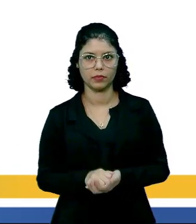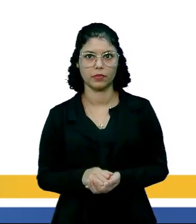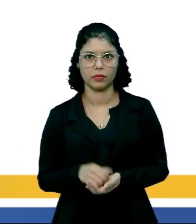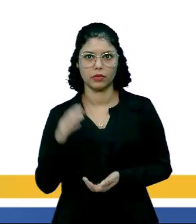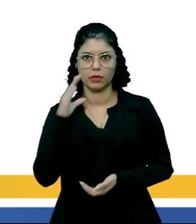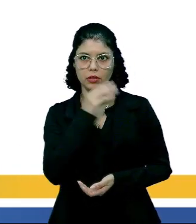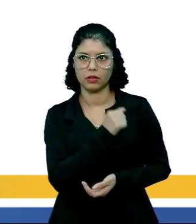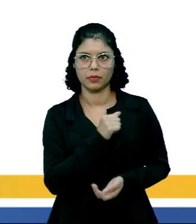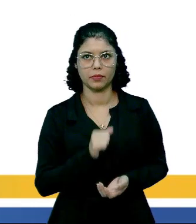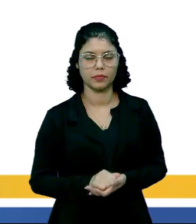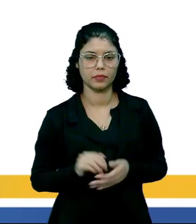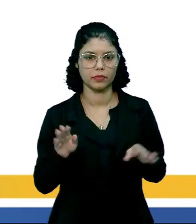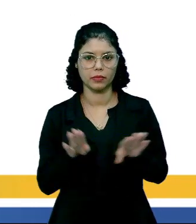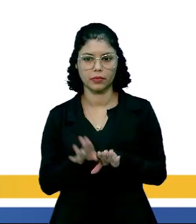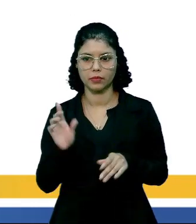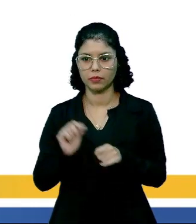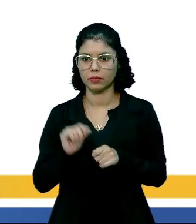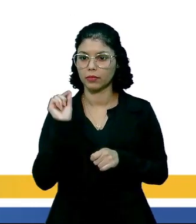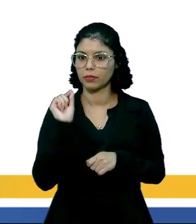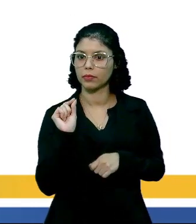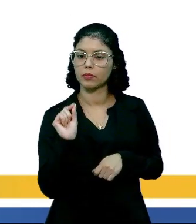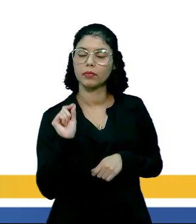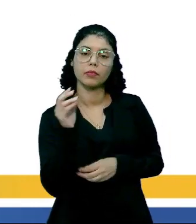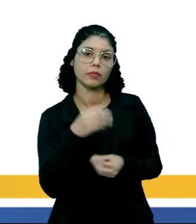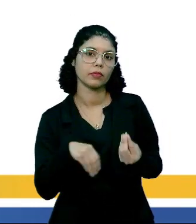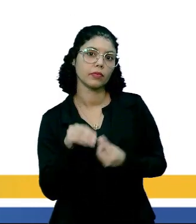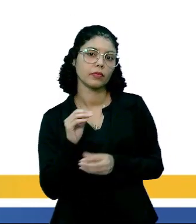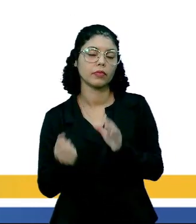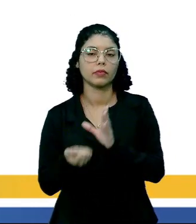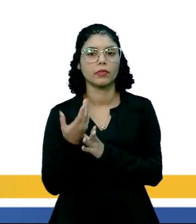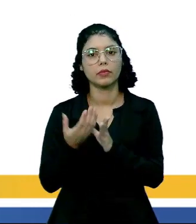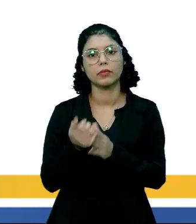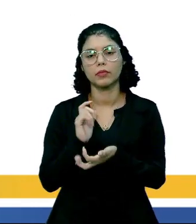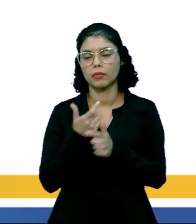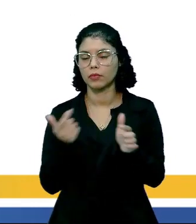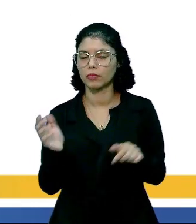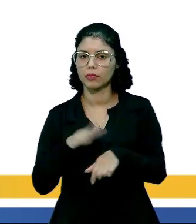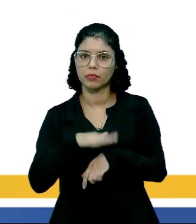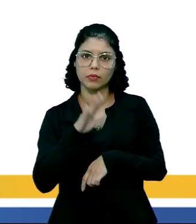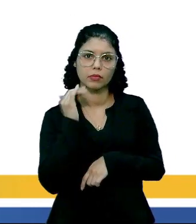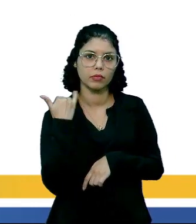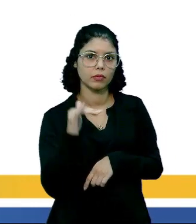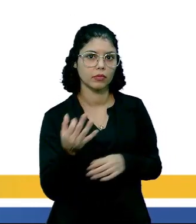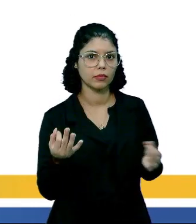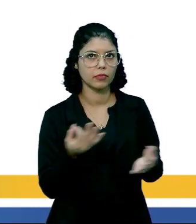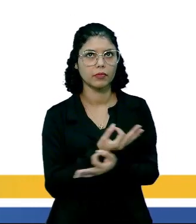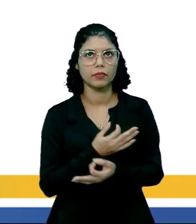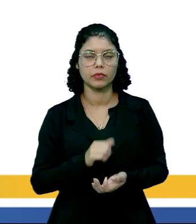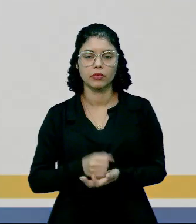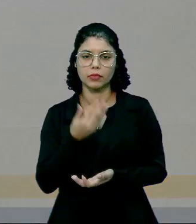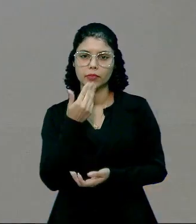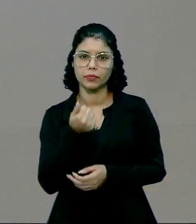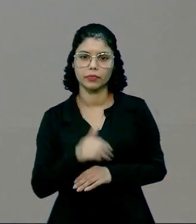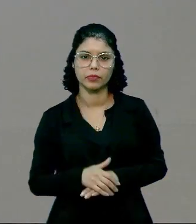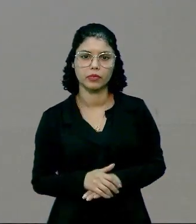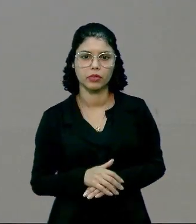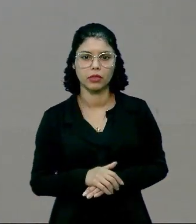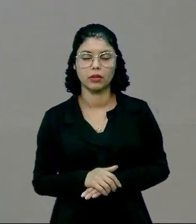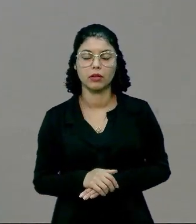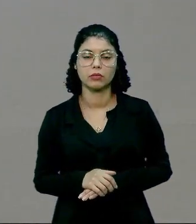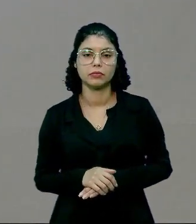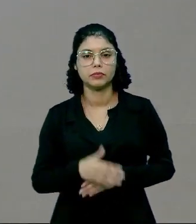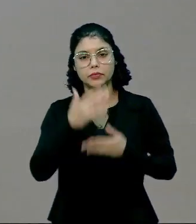ser muito mais rápida e isso vai fazer com que essa reação Gere muito mais energia perfeito tudo bem